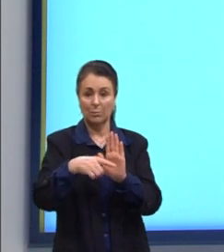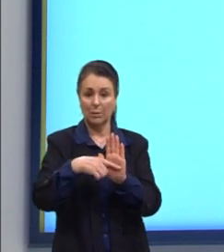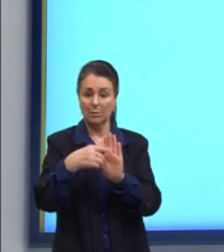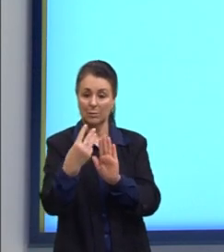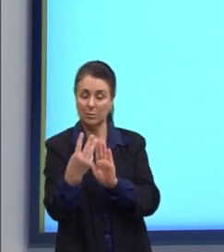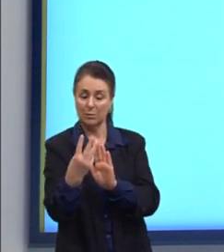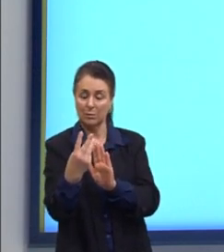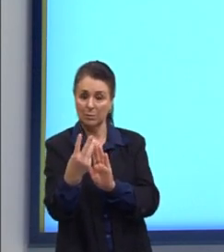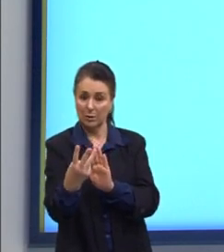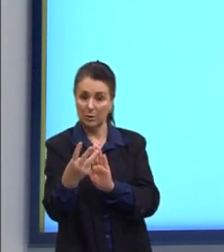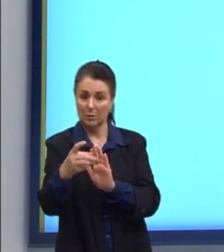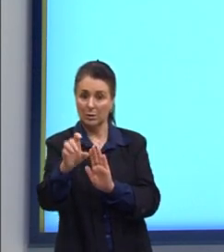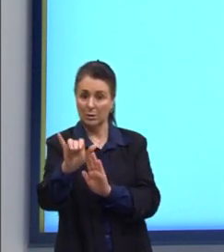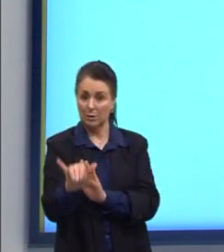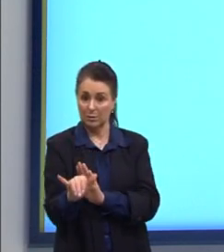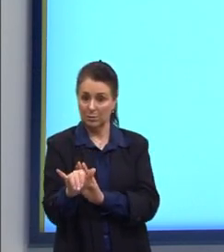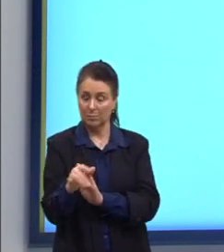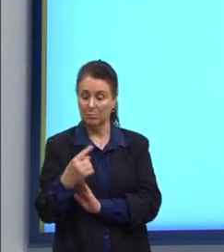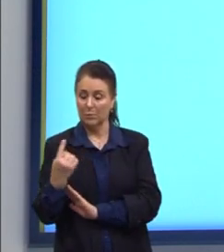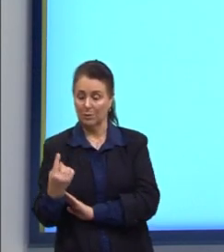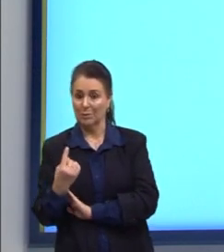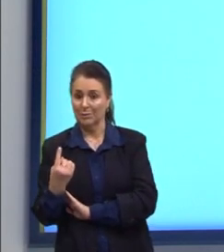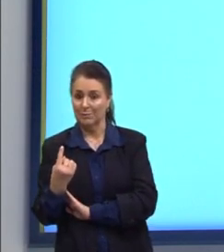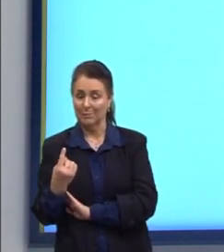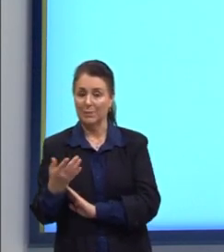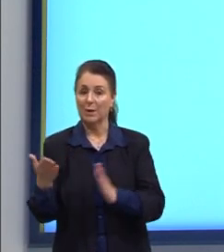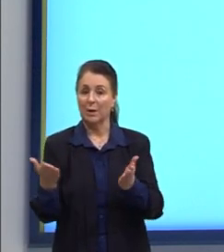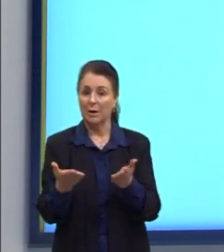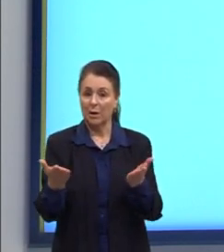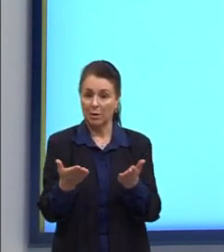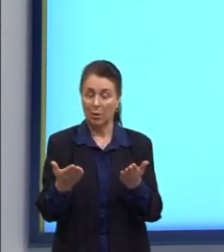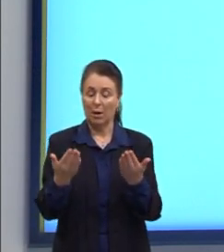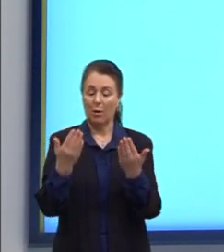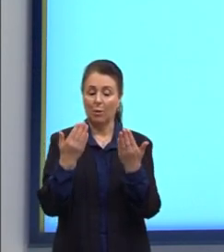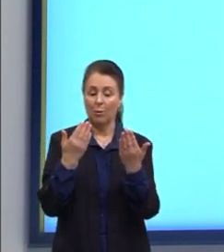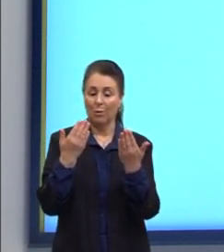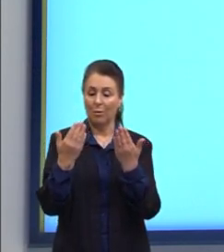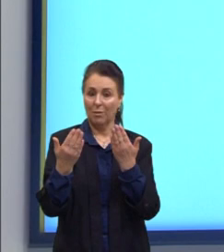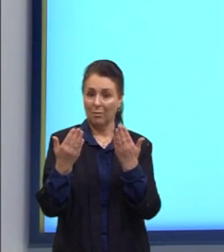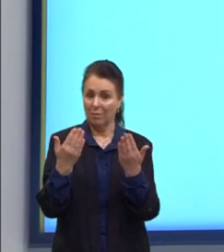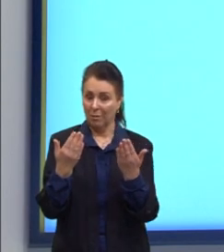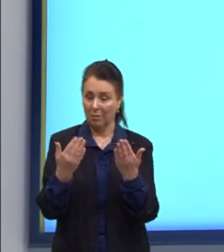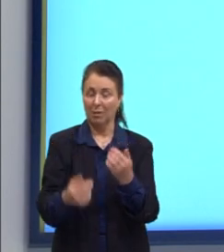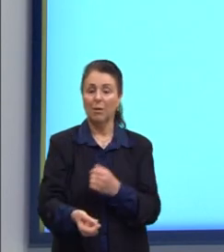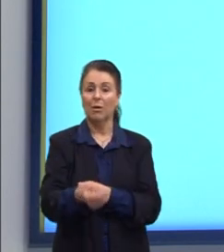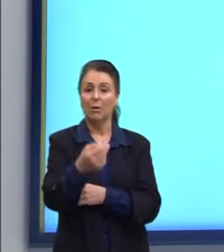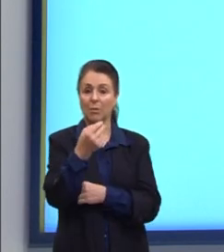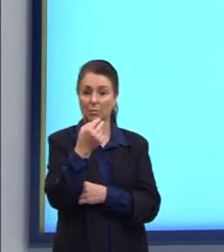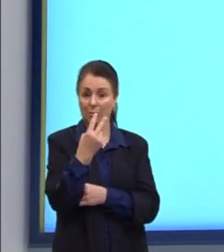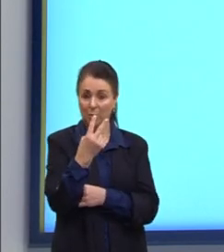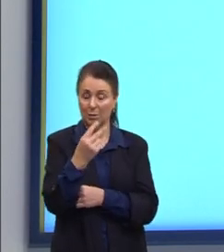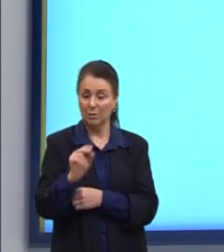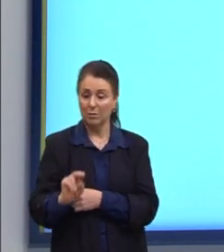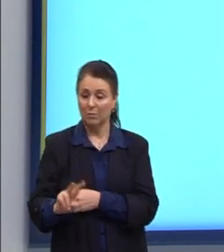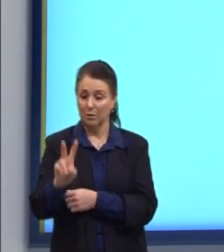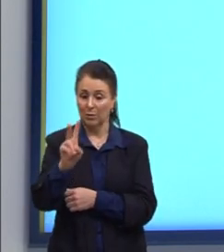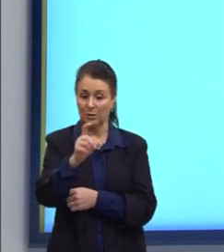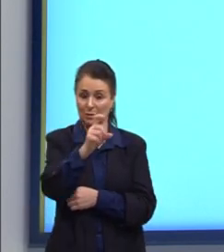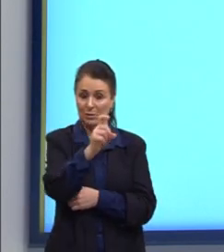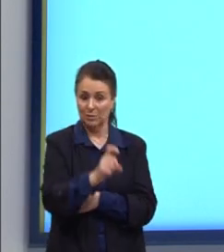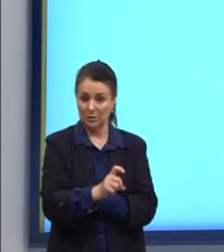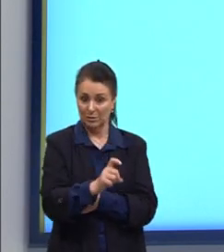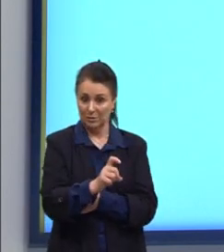deixei ele sozinho Tá e agora sim o método da comparação Nós temos dois valores para x